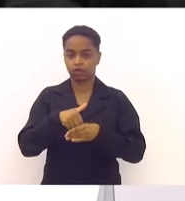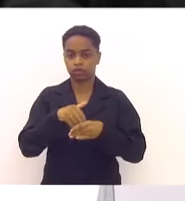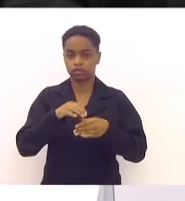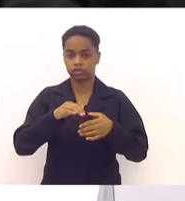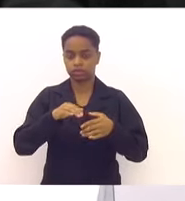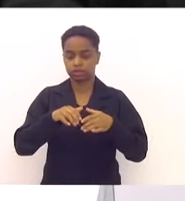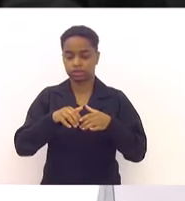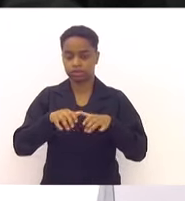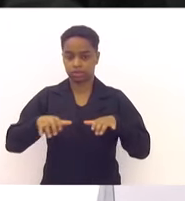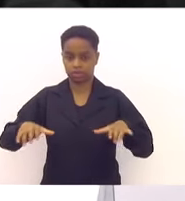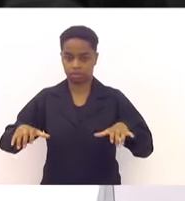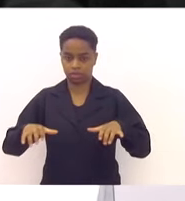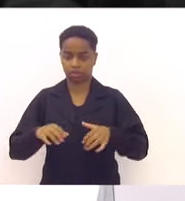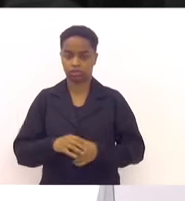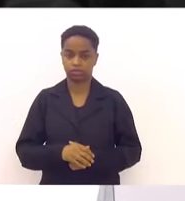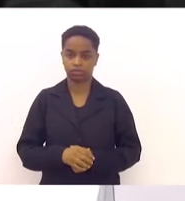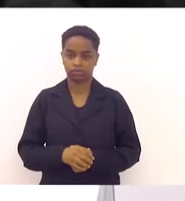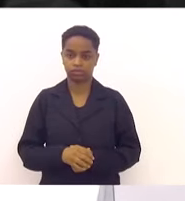separado